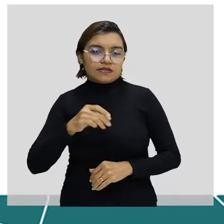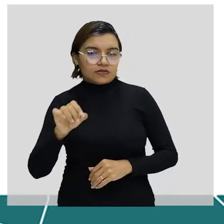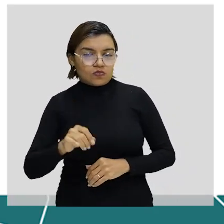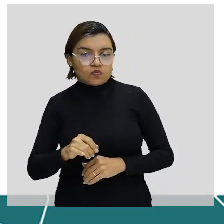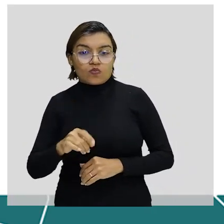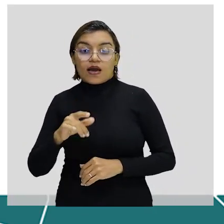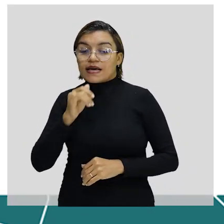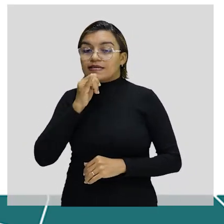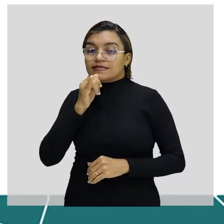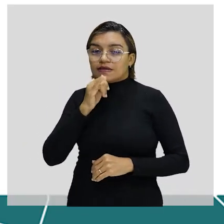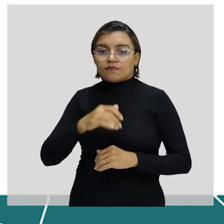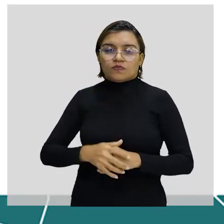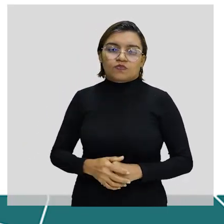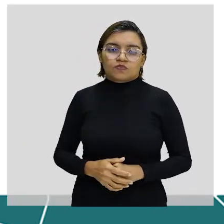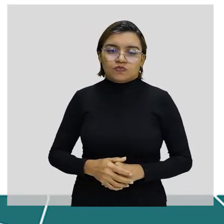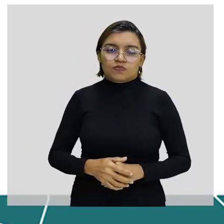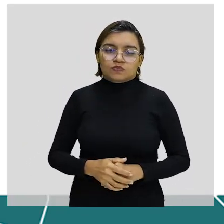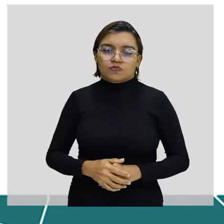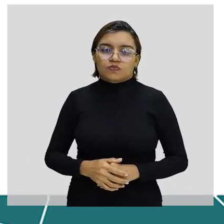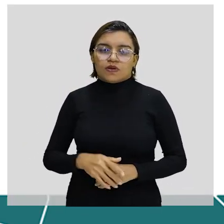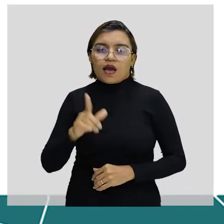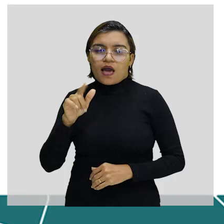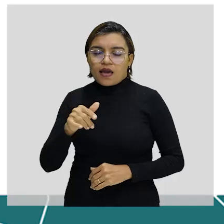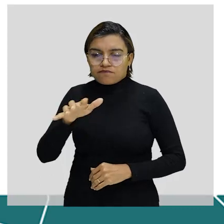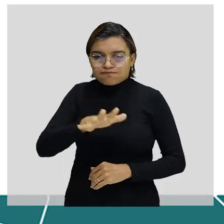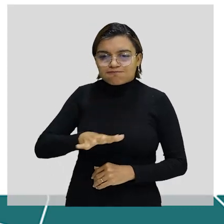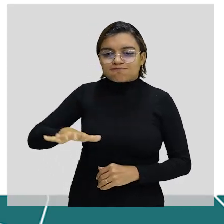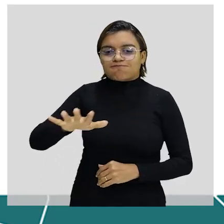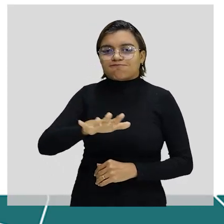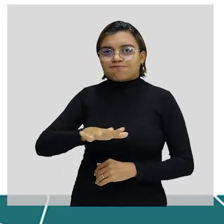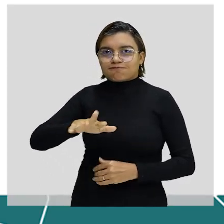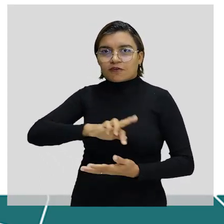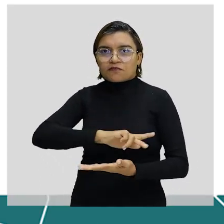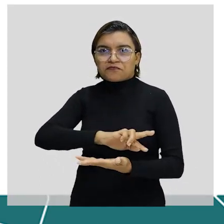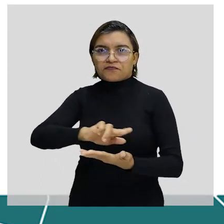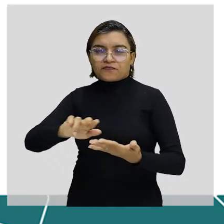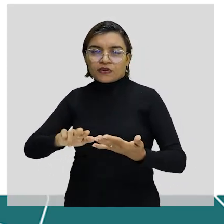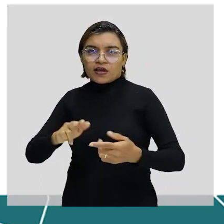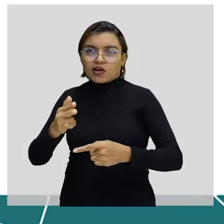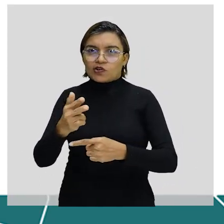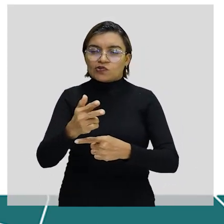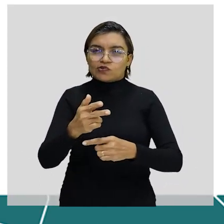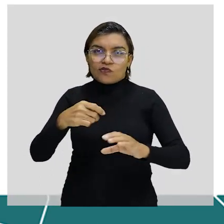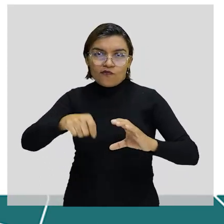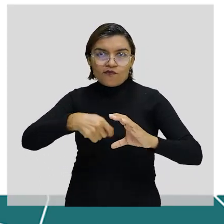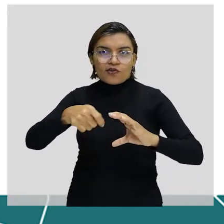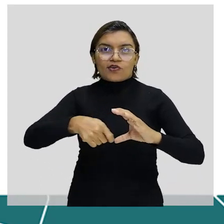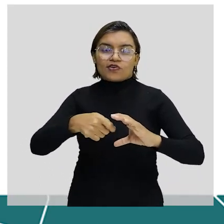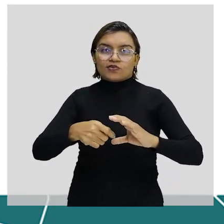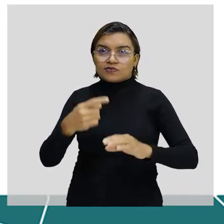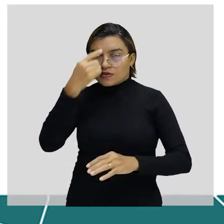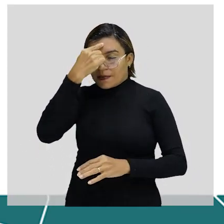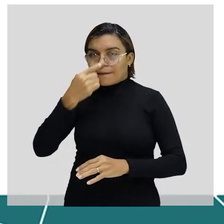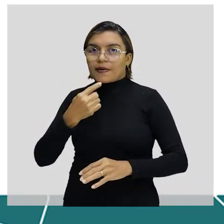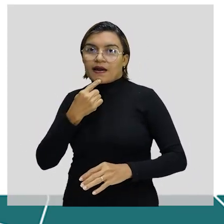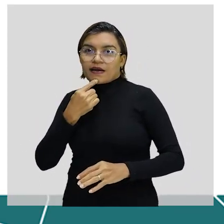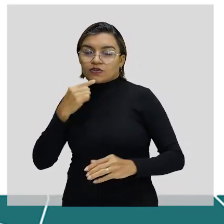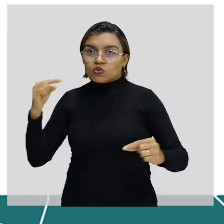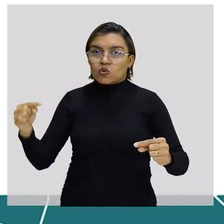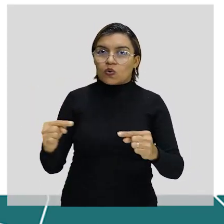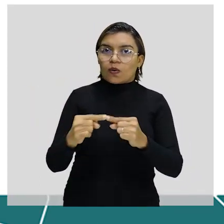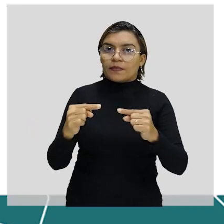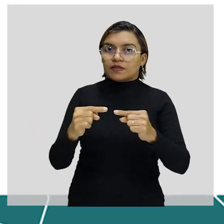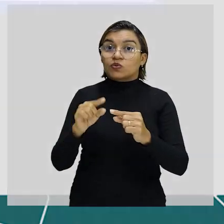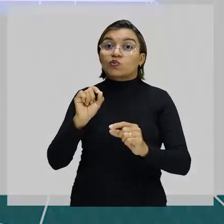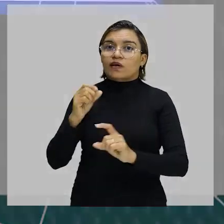os únicos. O que é uma vídeo instalação? Ela está ligada ao ambiente, são vários vídeos, várias imagens combinando arte e tecnologia. Isso aqui é uma